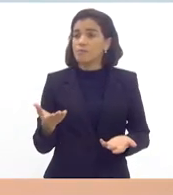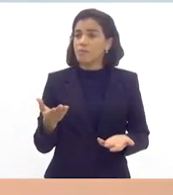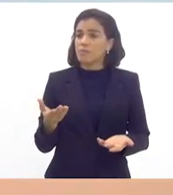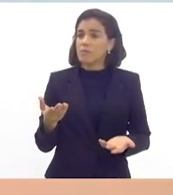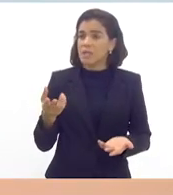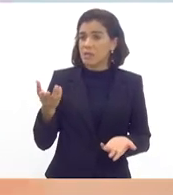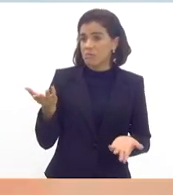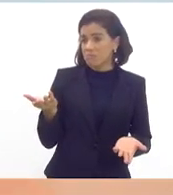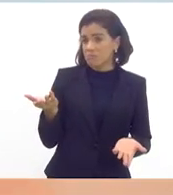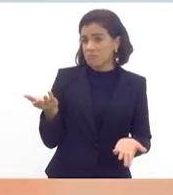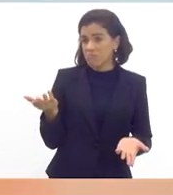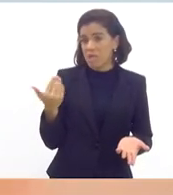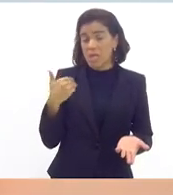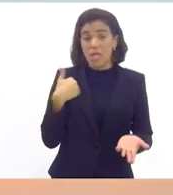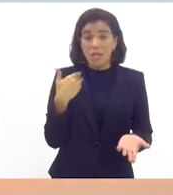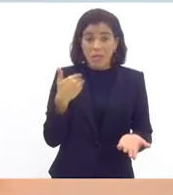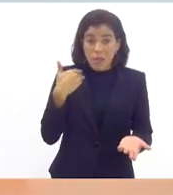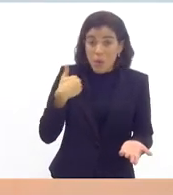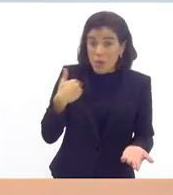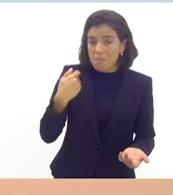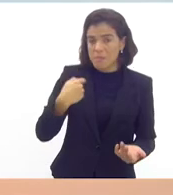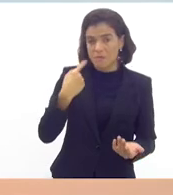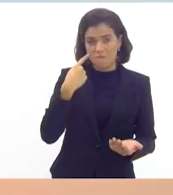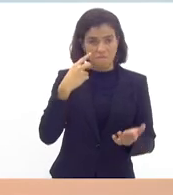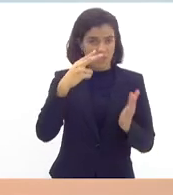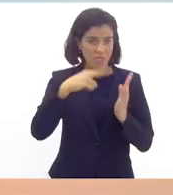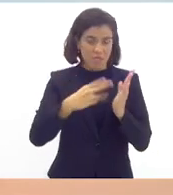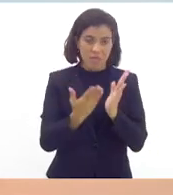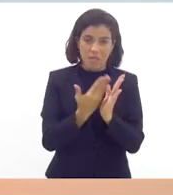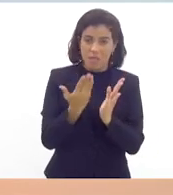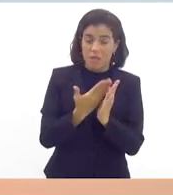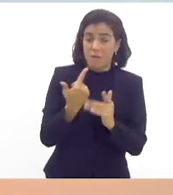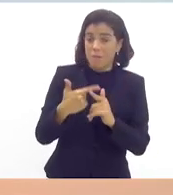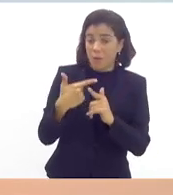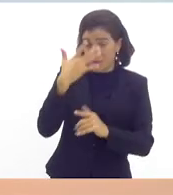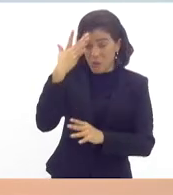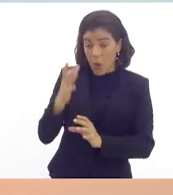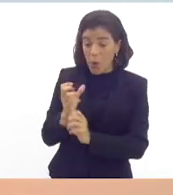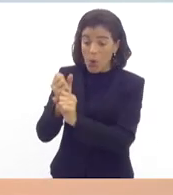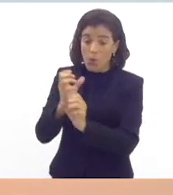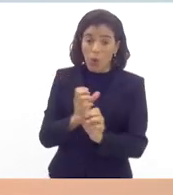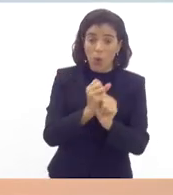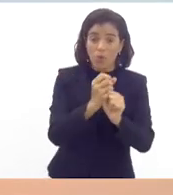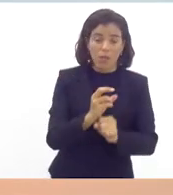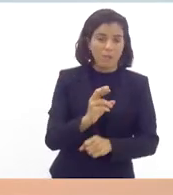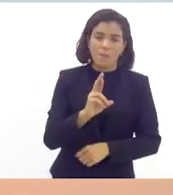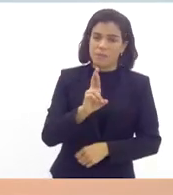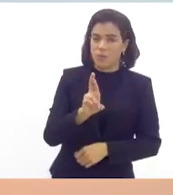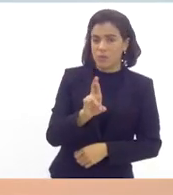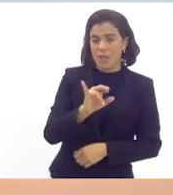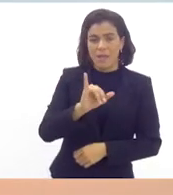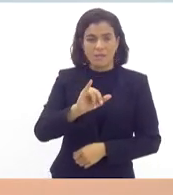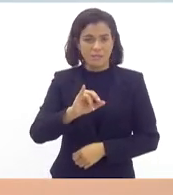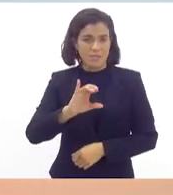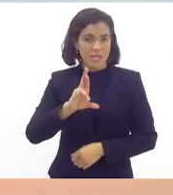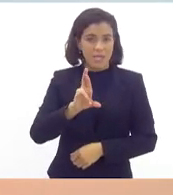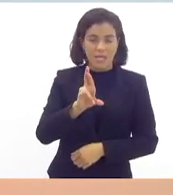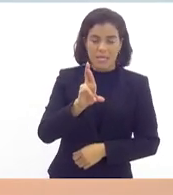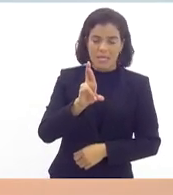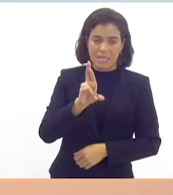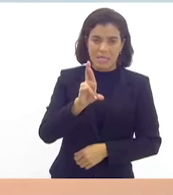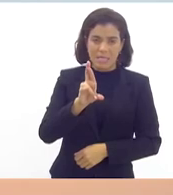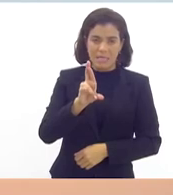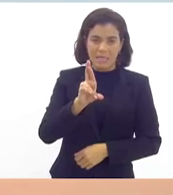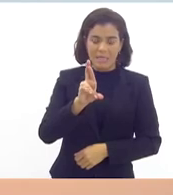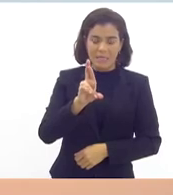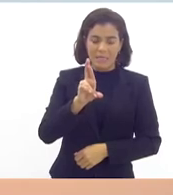Se pudesse ser segunda. Eu preciso ver, porque não é. Assim, o pessoal que faz essa conta nem é meu, é da Receita Federal. Então, precisa trabalhar, preciso conversar com eles.